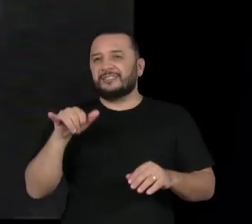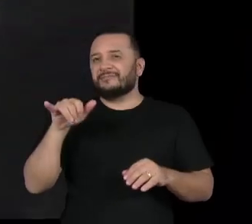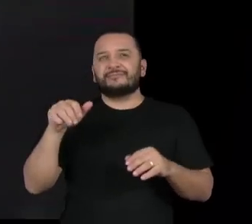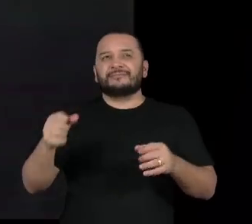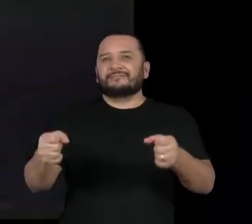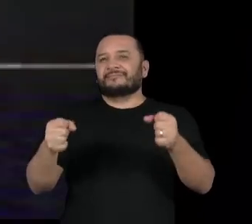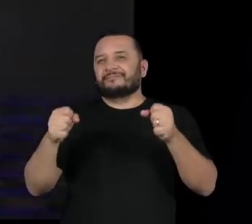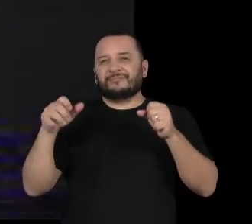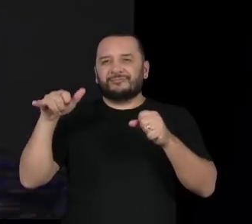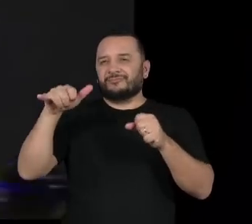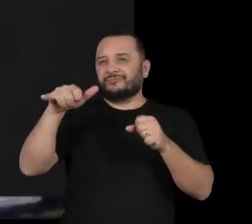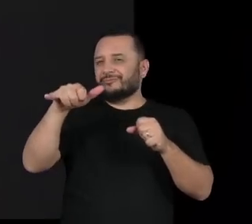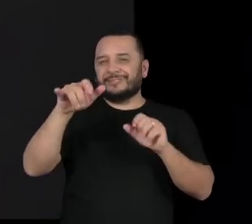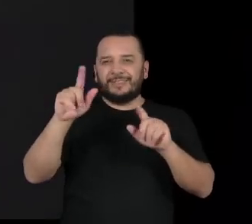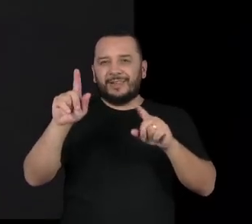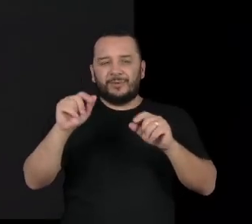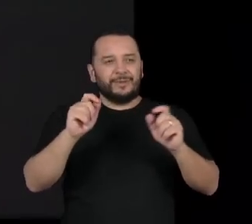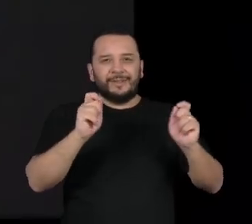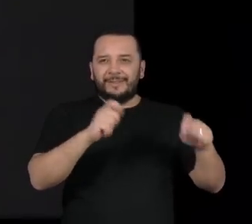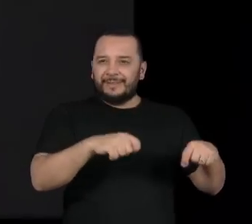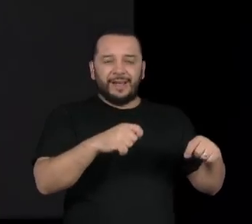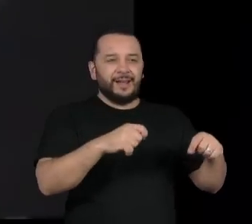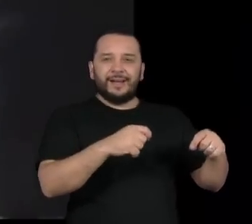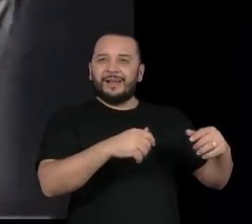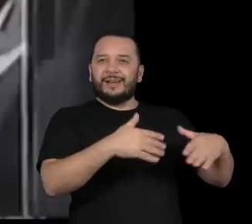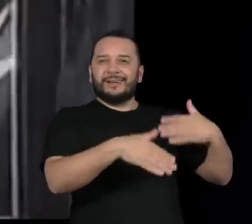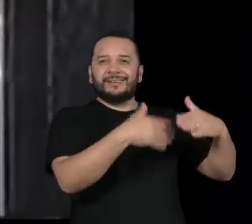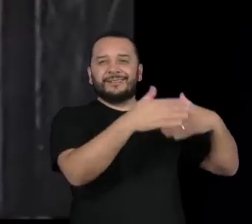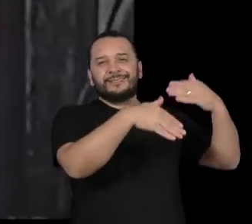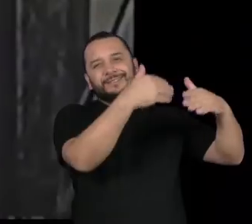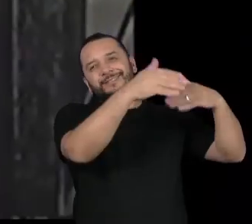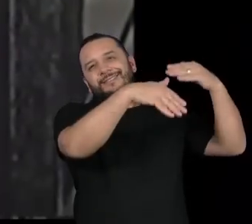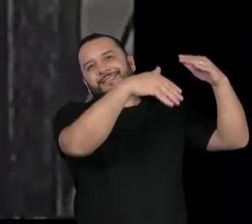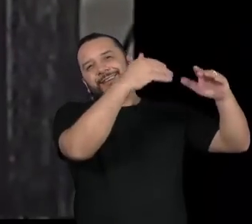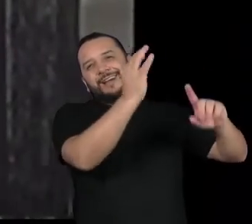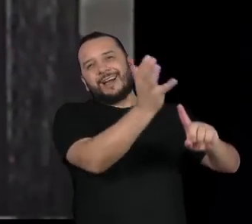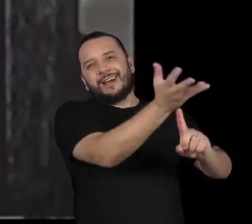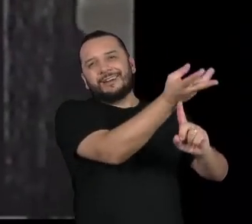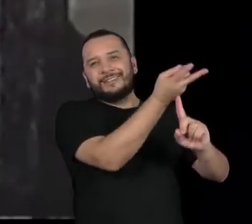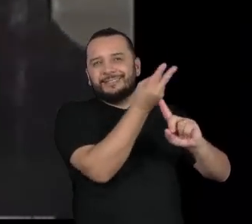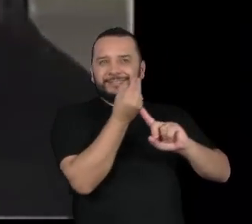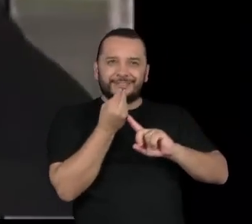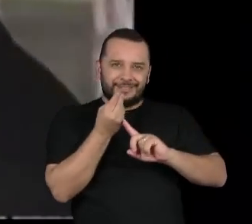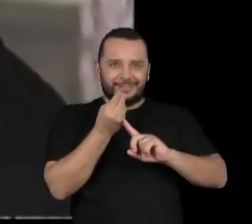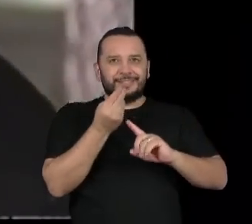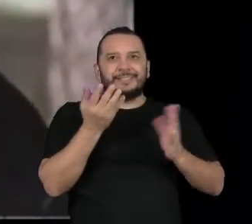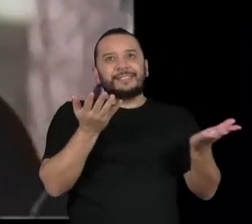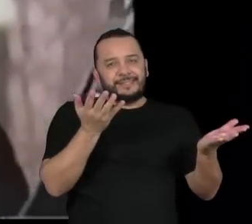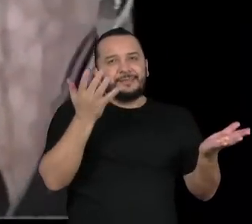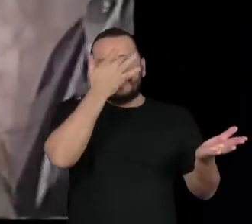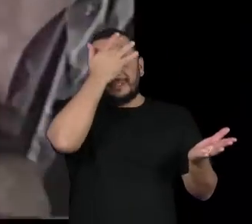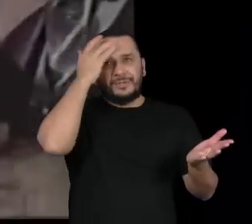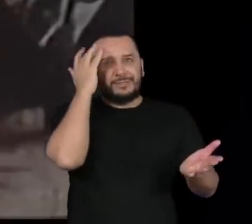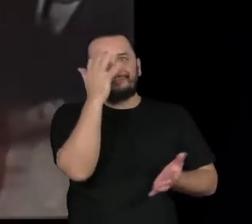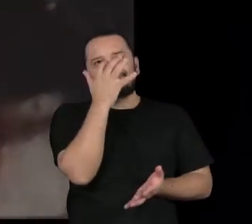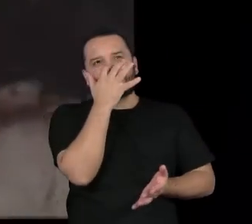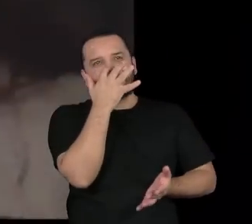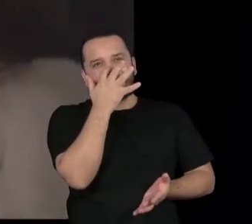com as asas da sua imaginação de artista e para a satisfação dos amantes da arte.